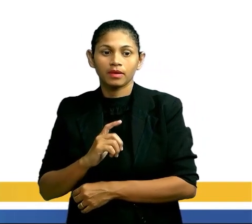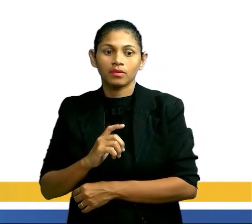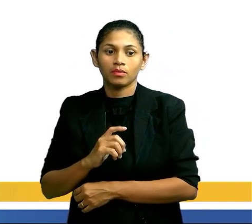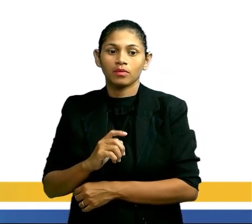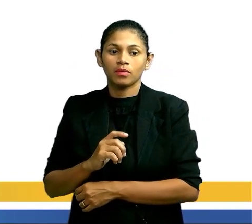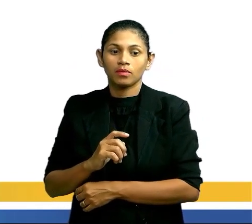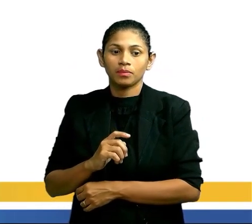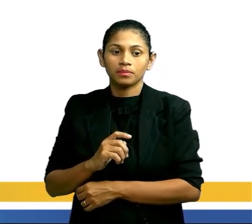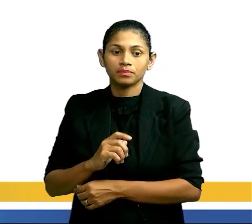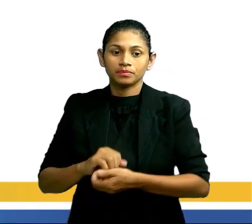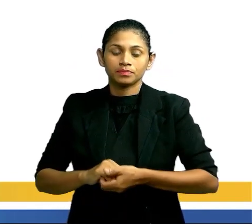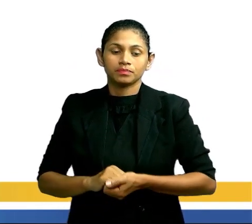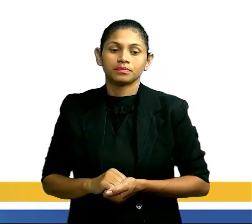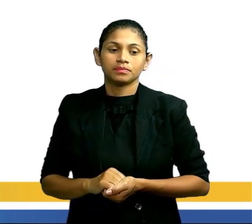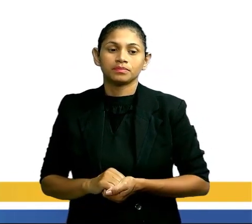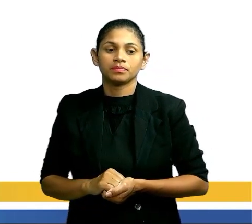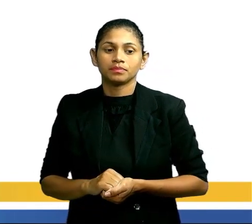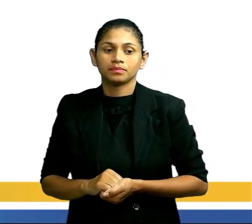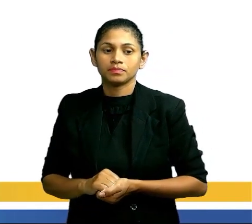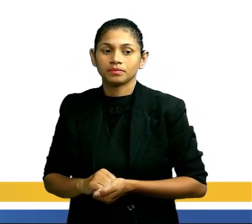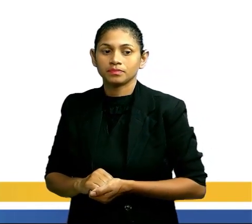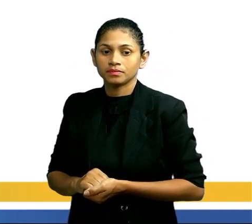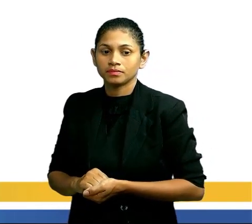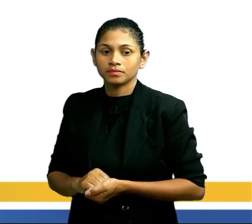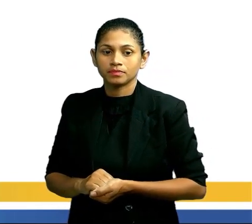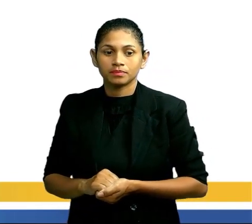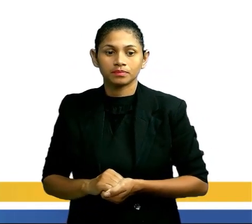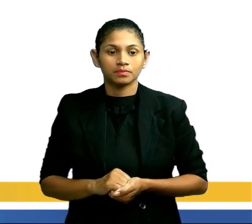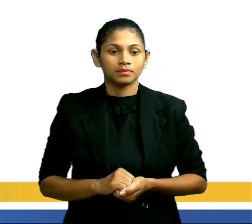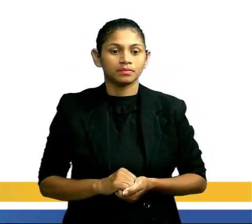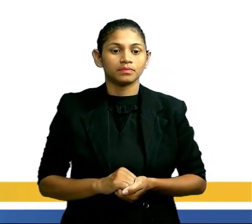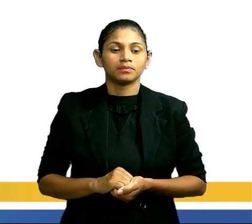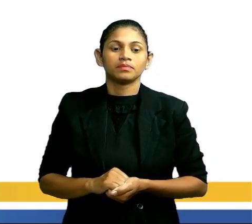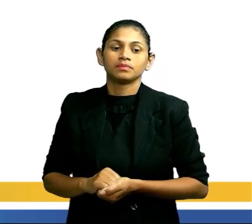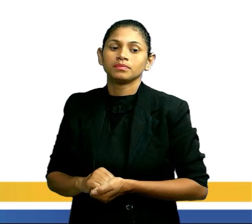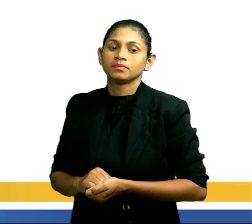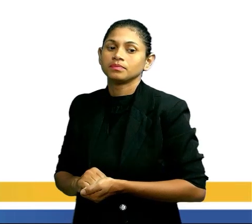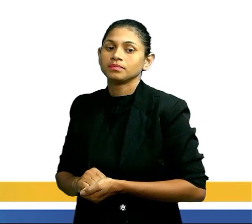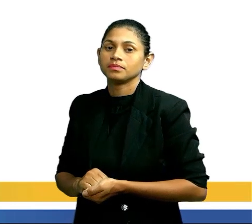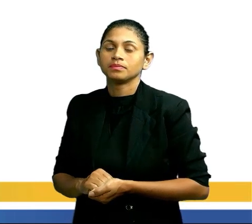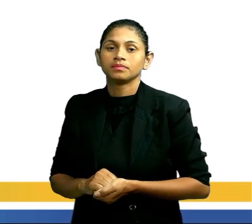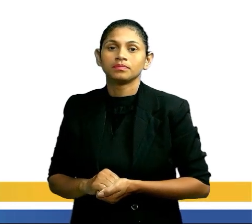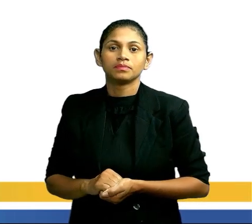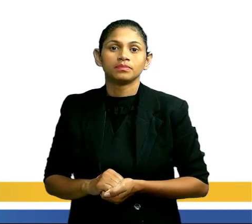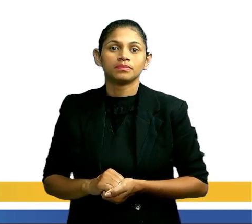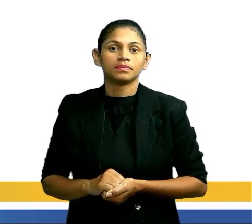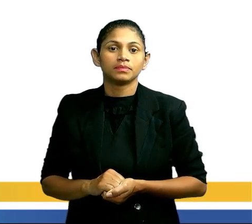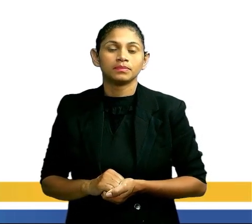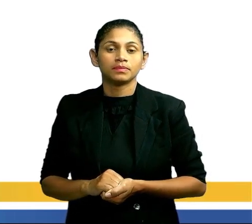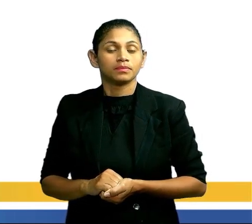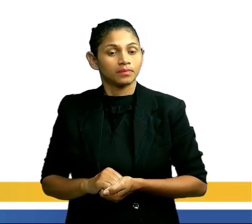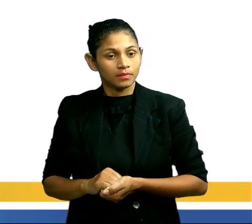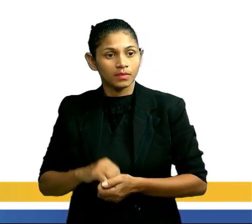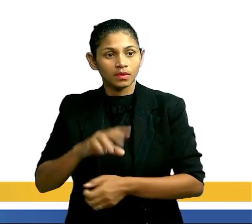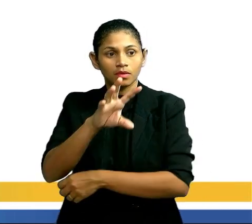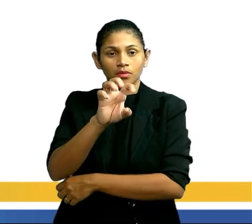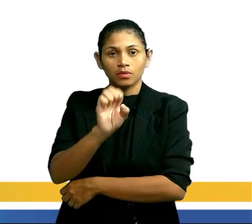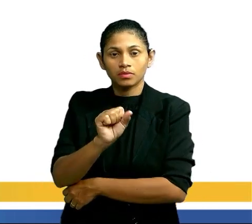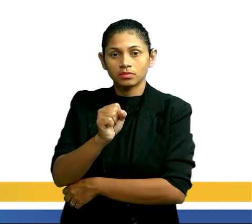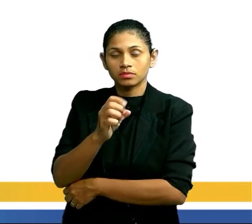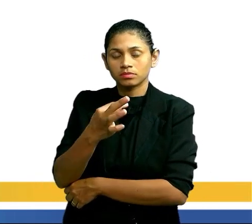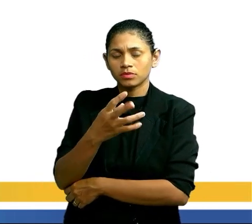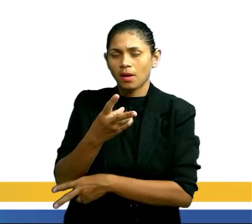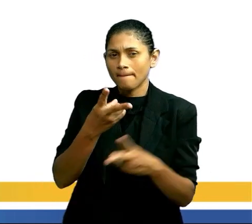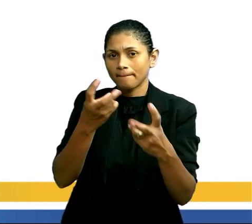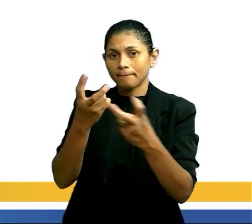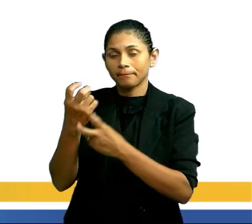butila. Olha só, etanoato de butila. Perfeito, pessoal? Então, nesse caso, nós vamos pegar esse éster e perceber que